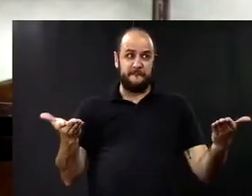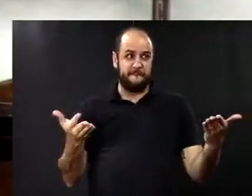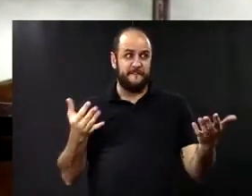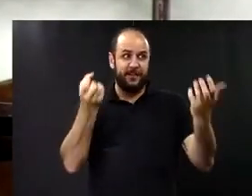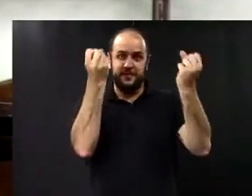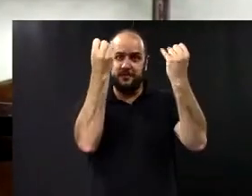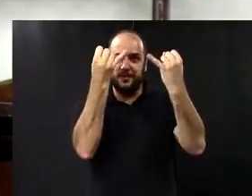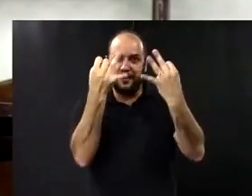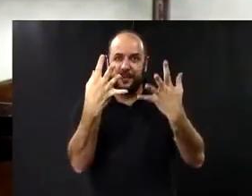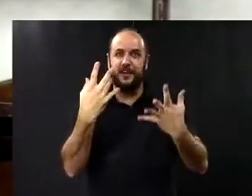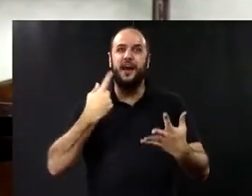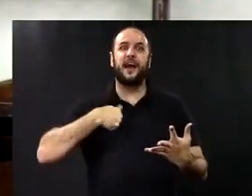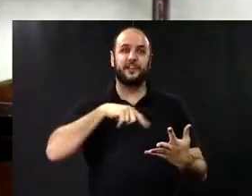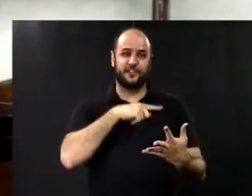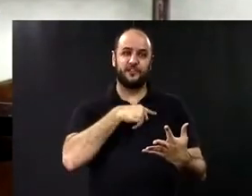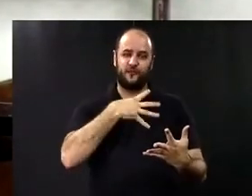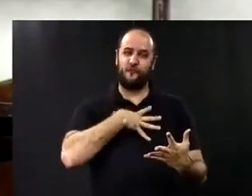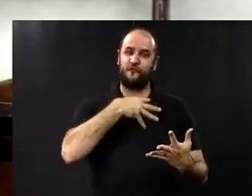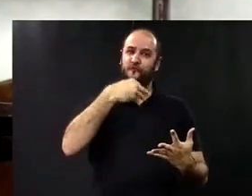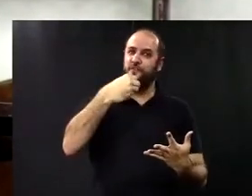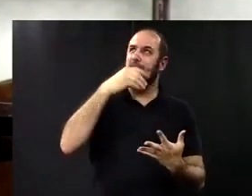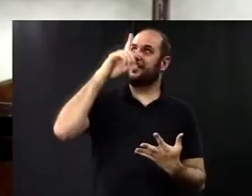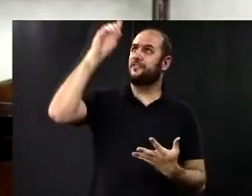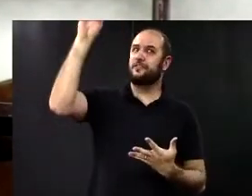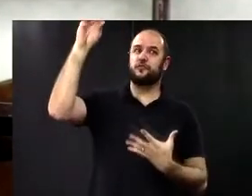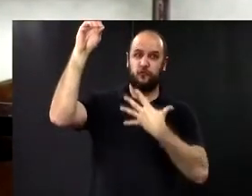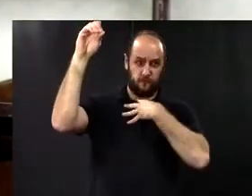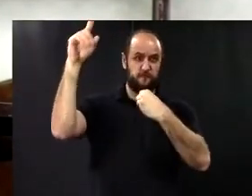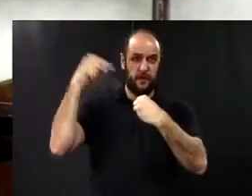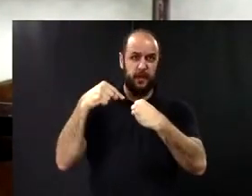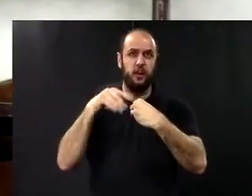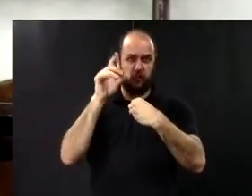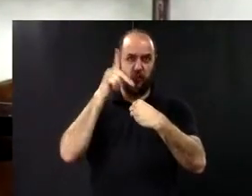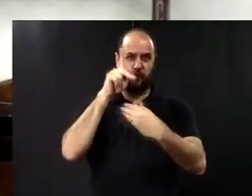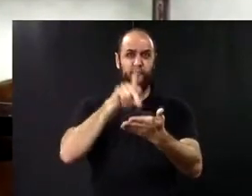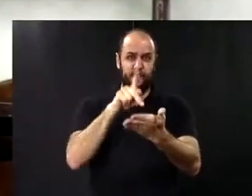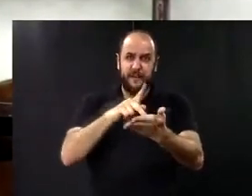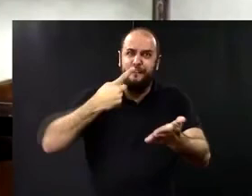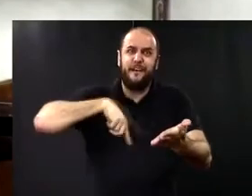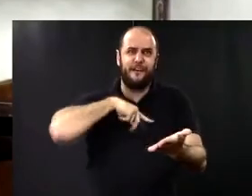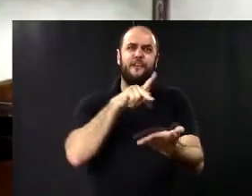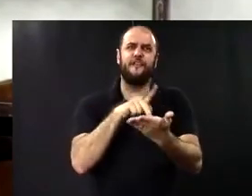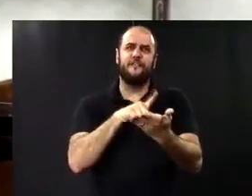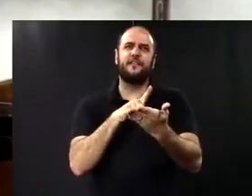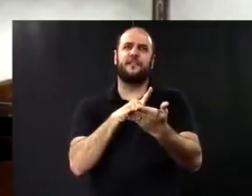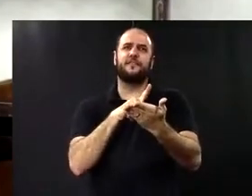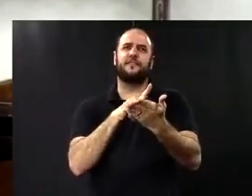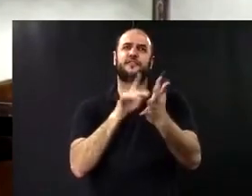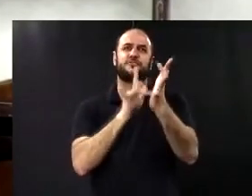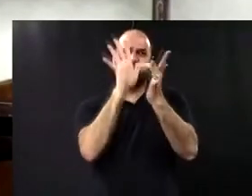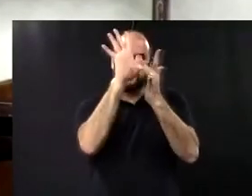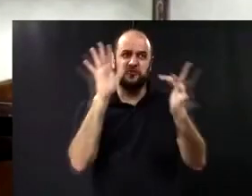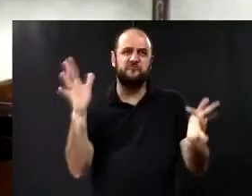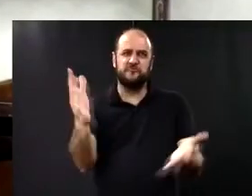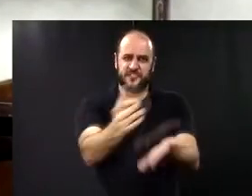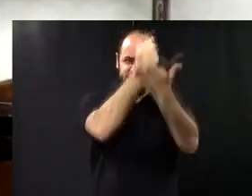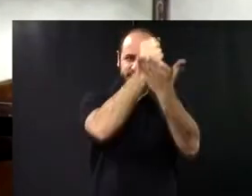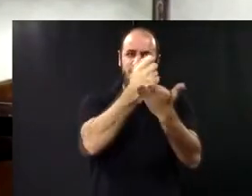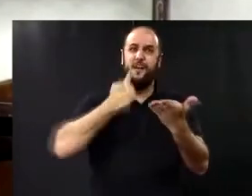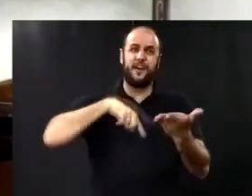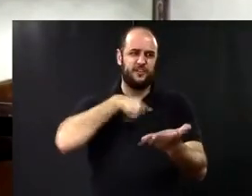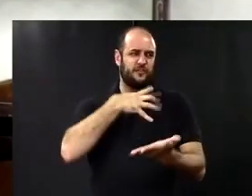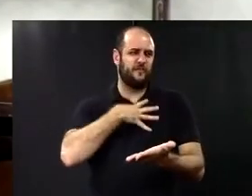somos filhos de Deus, e de fato nós somos. Através de Cristo Jesus, nós fomos